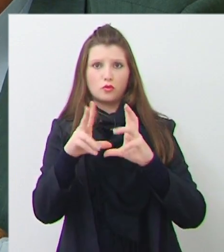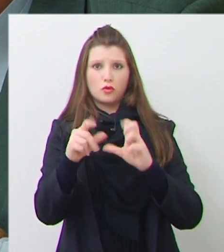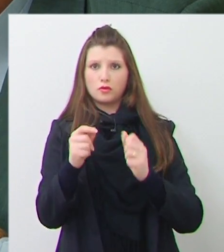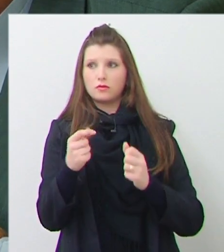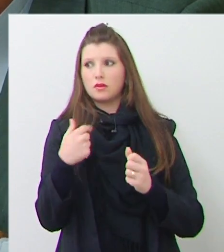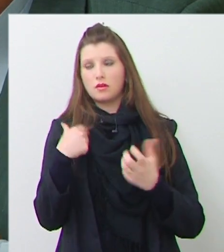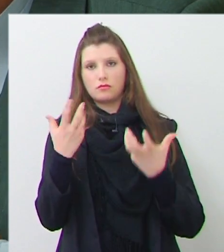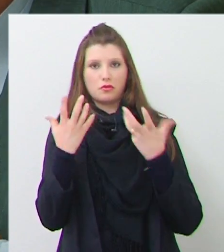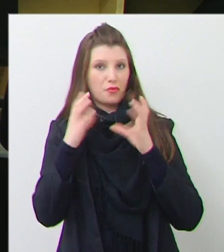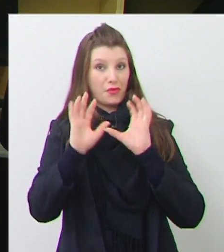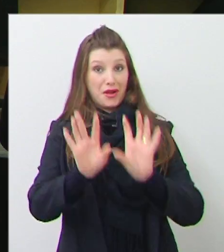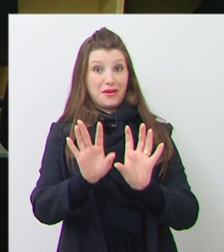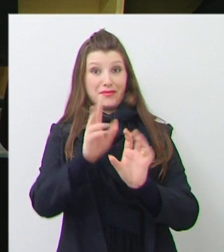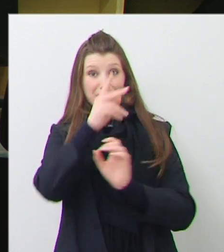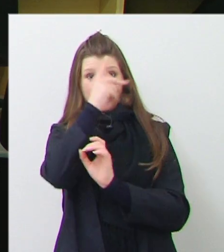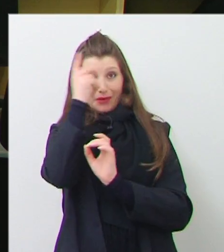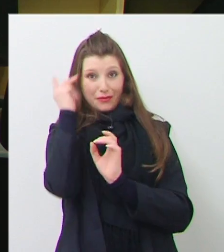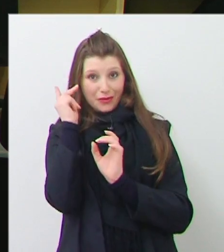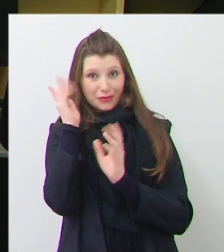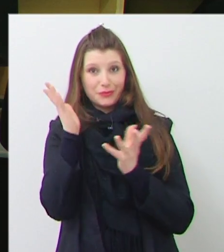não quero ser candidato. Agora,